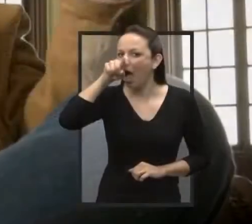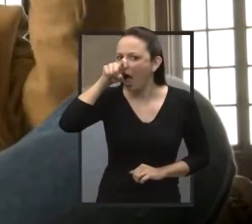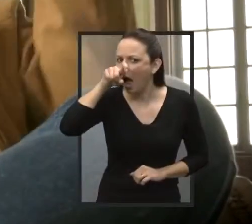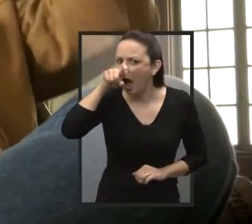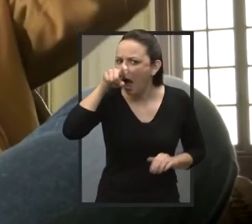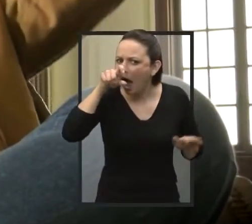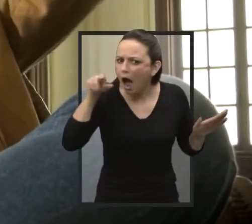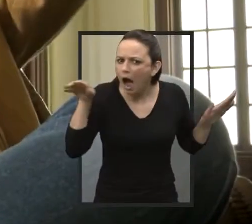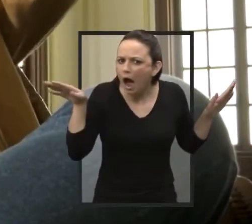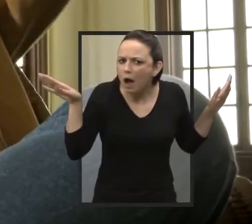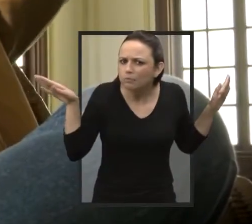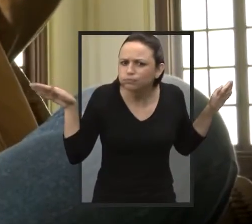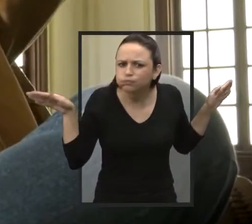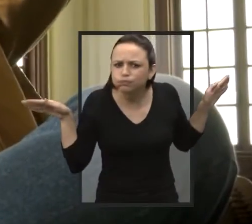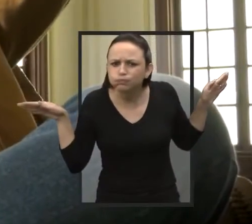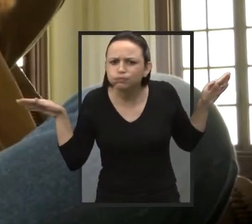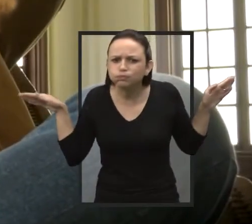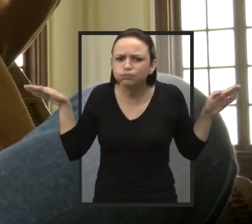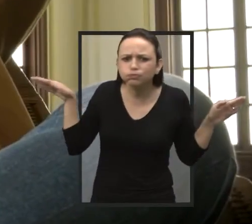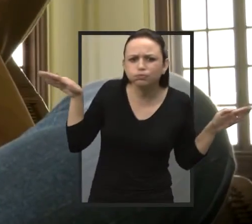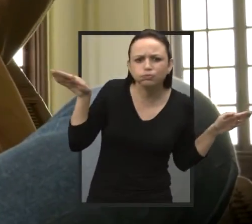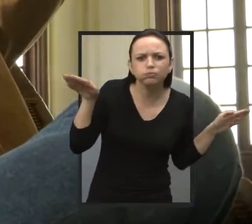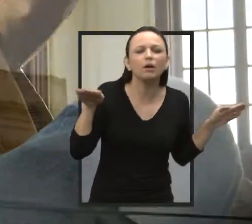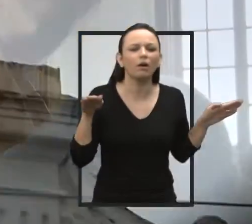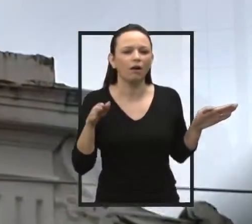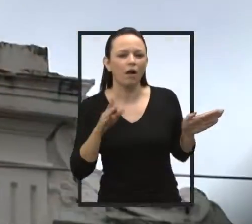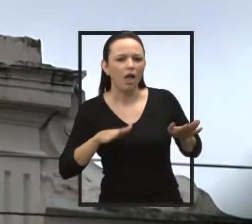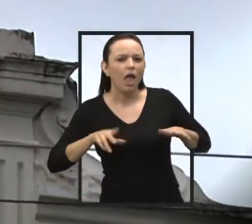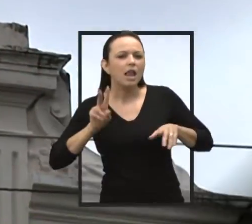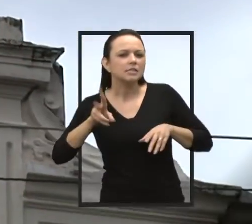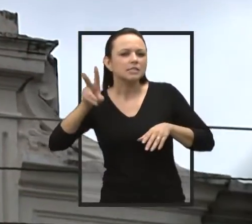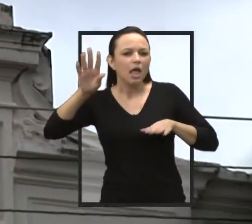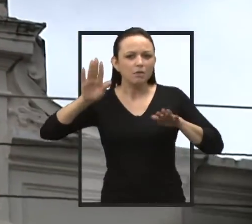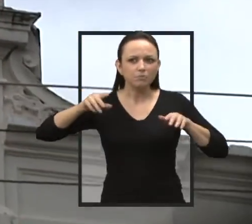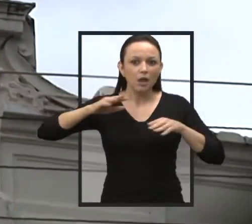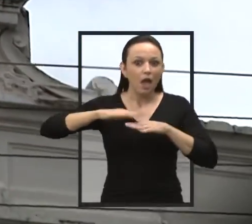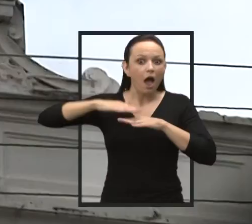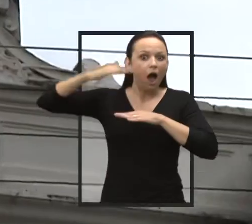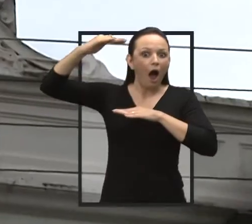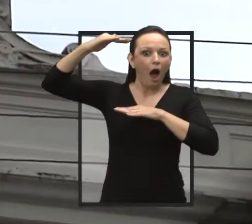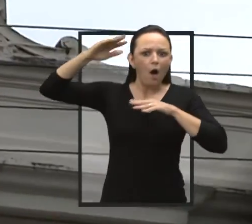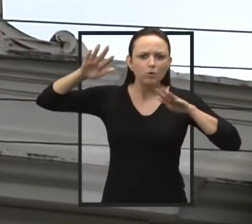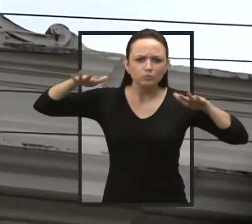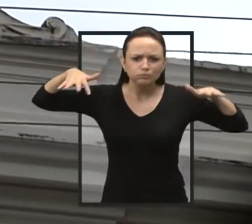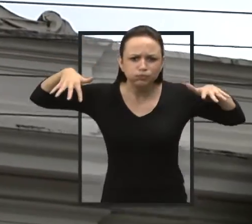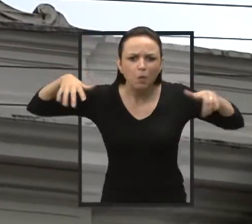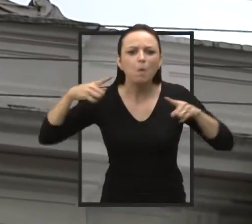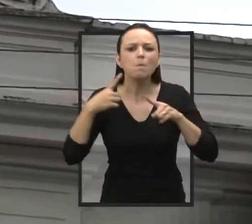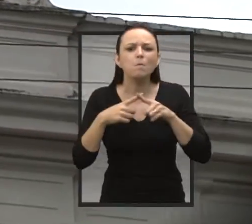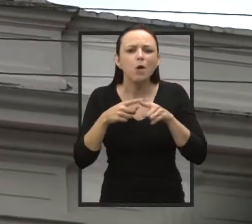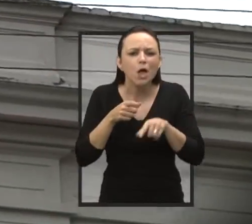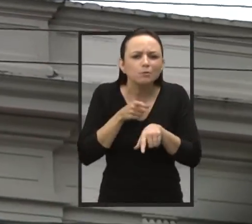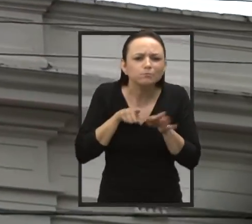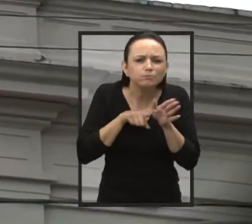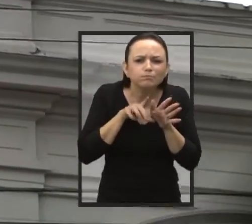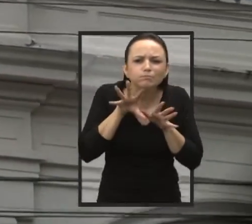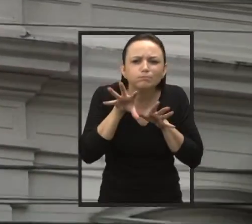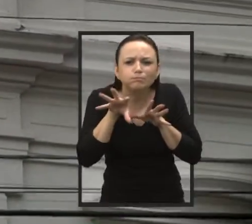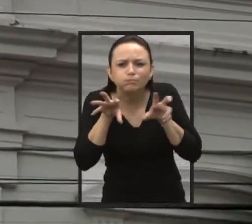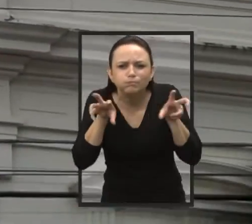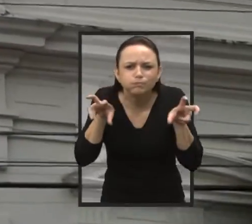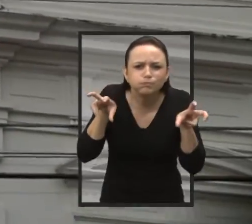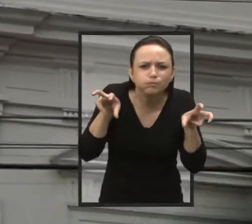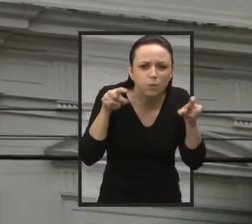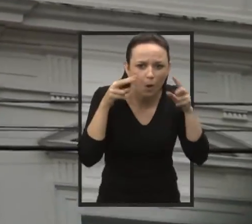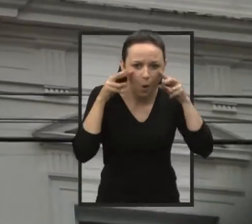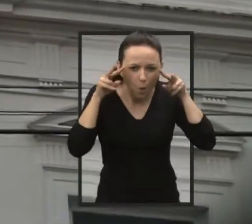A águia, ela é encimável, ela ficava sempre no ponto mais alto, que é uma ave de rapina, é uma caçadora,